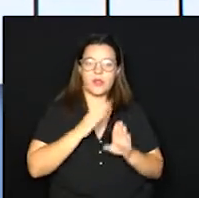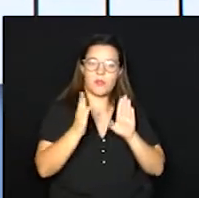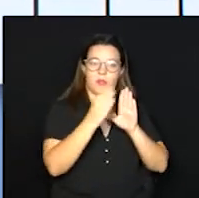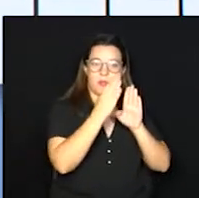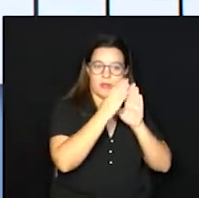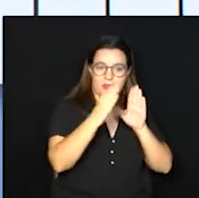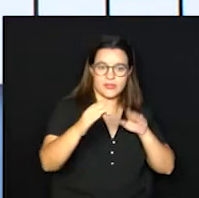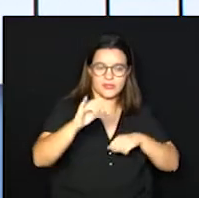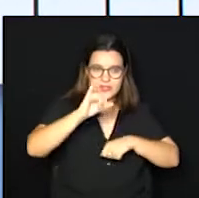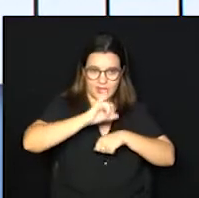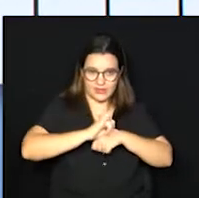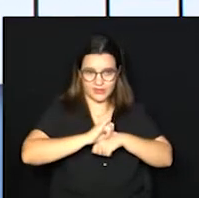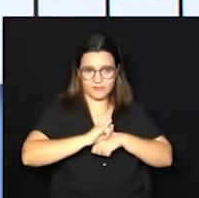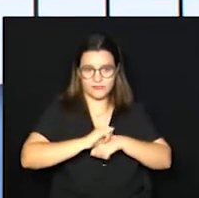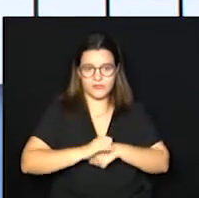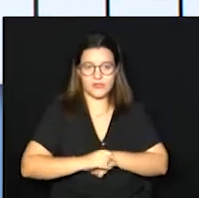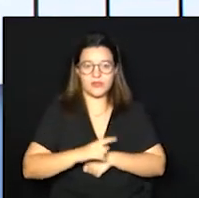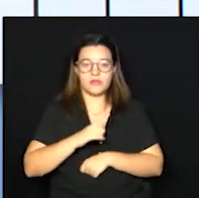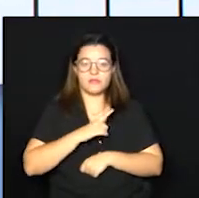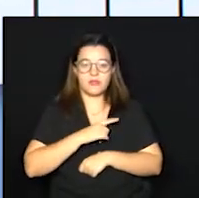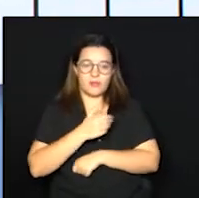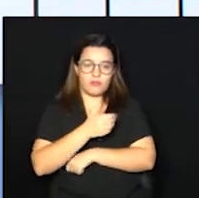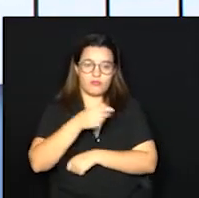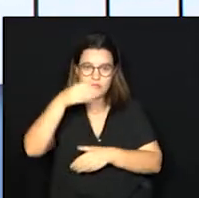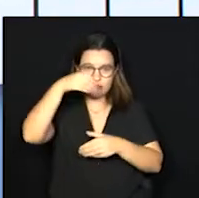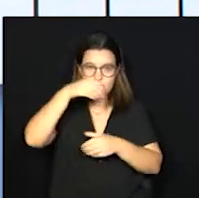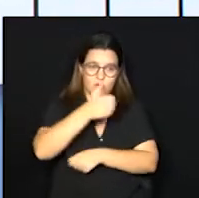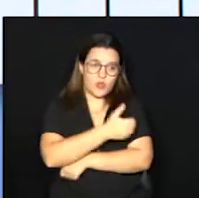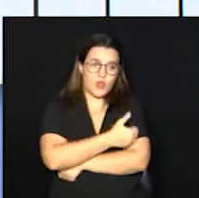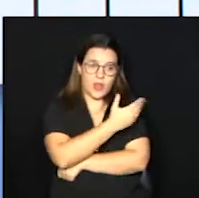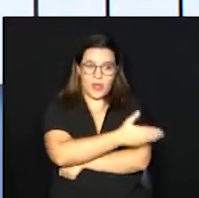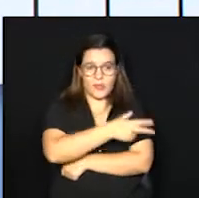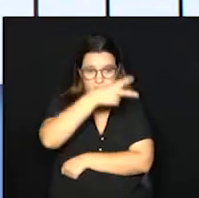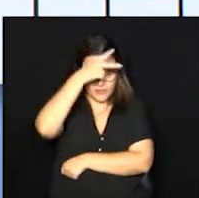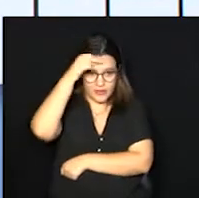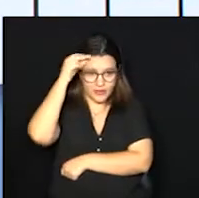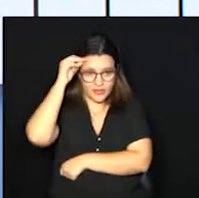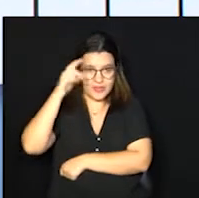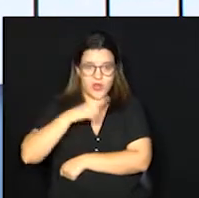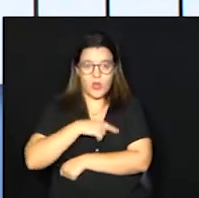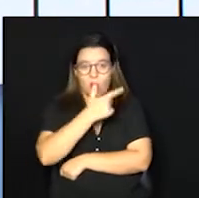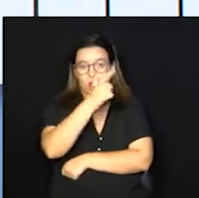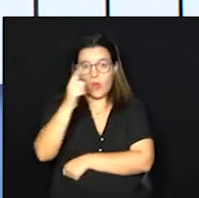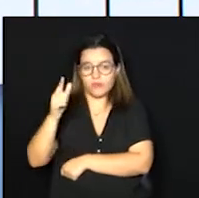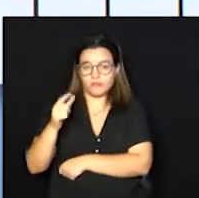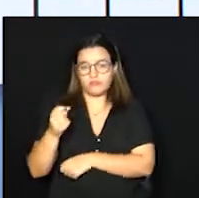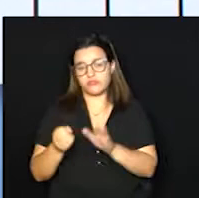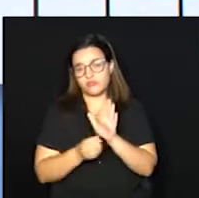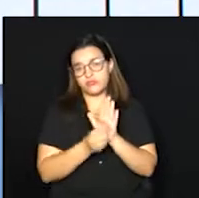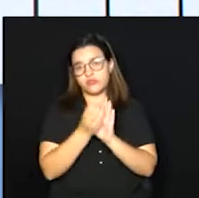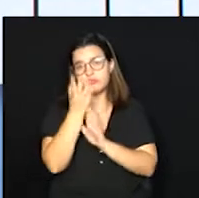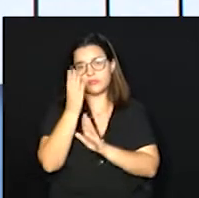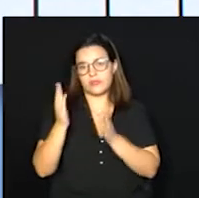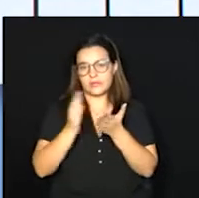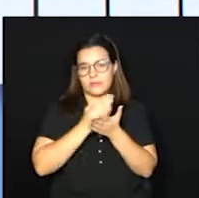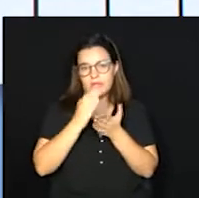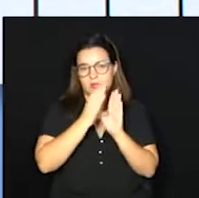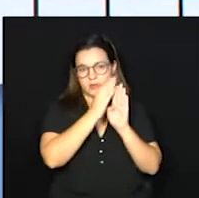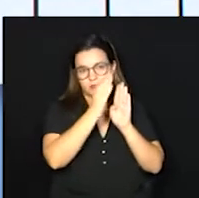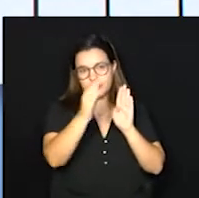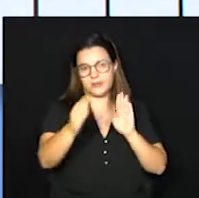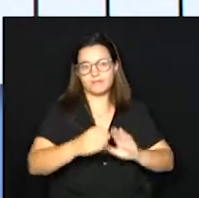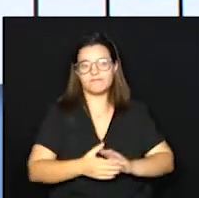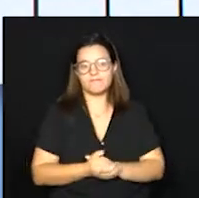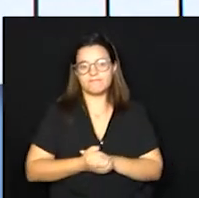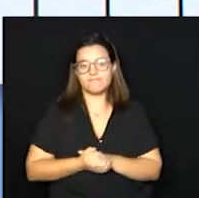Central, que fica também ao lado do MAC, aqui ao lado da Prefeitura, mas temos outras descentralizadas que também realizam